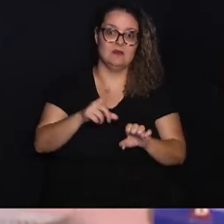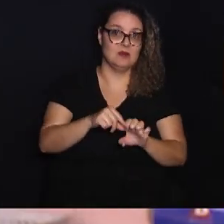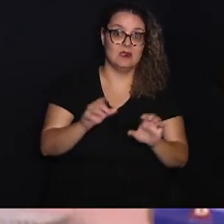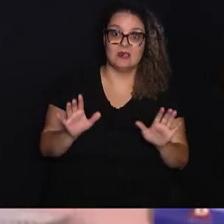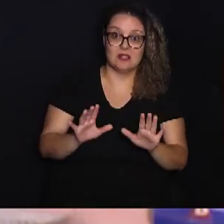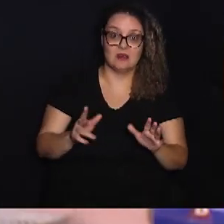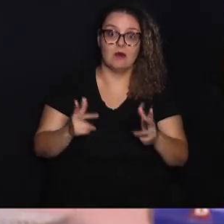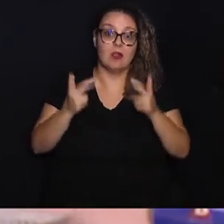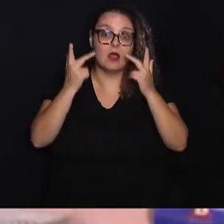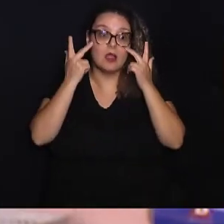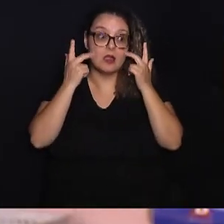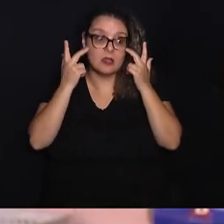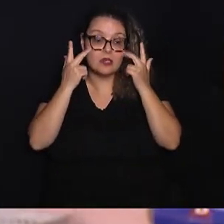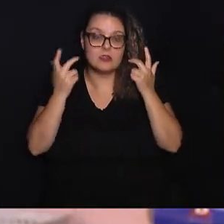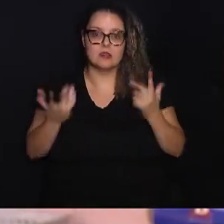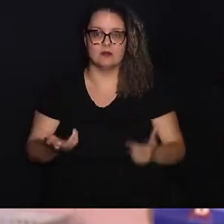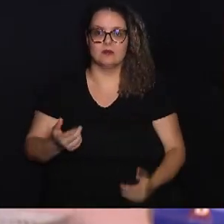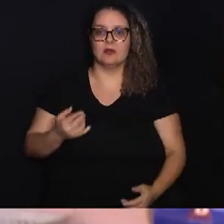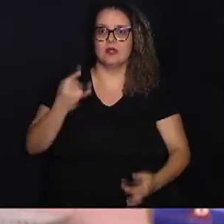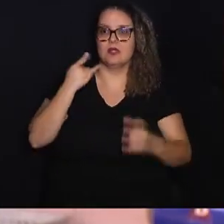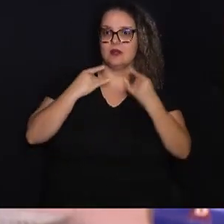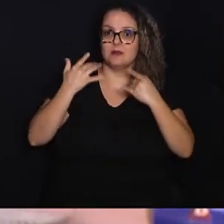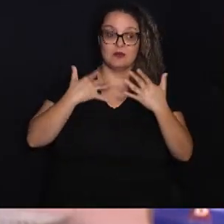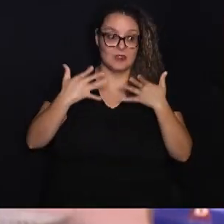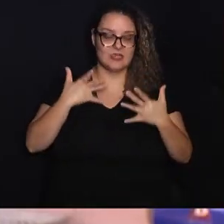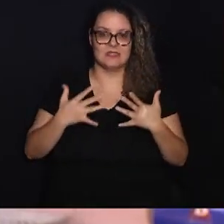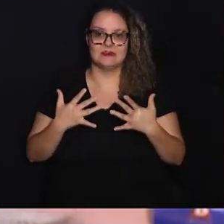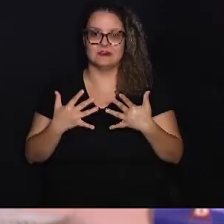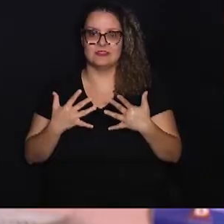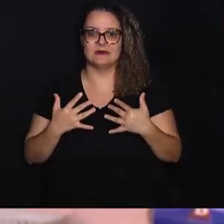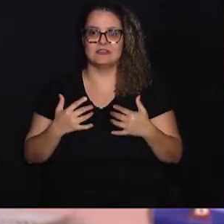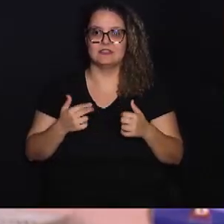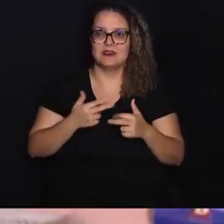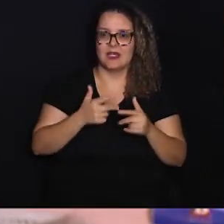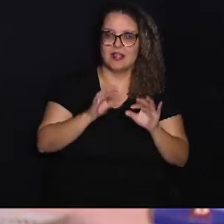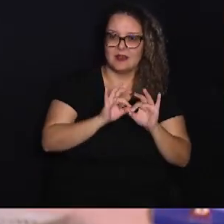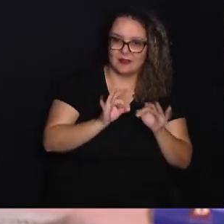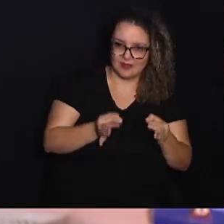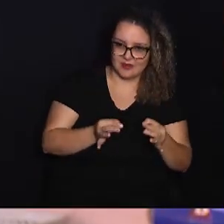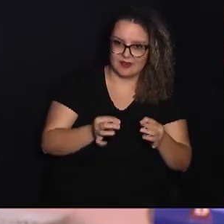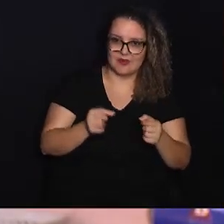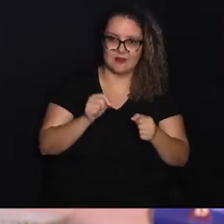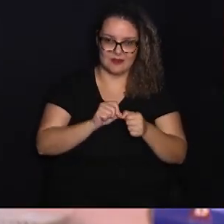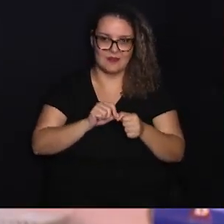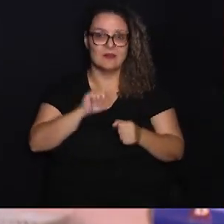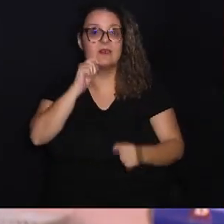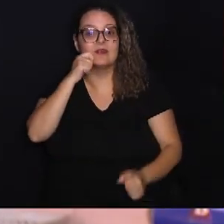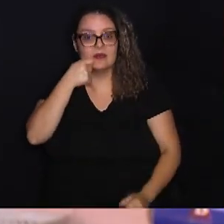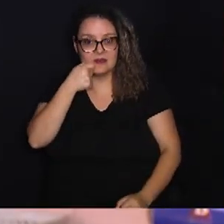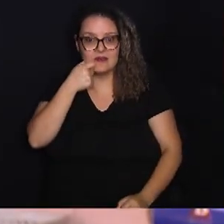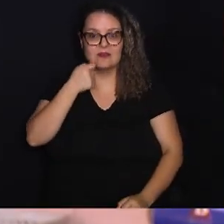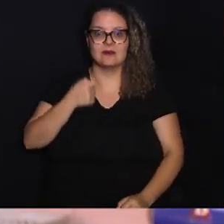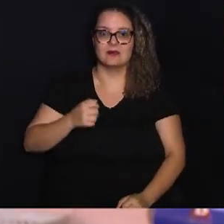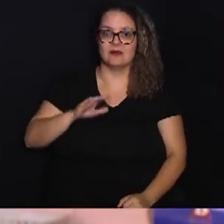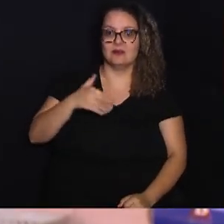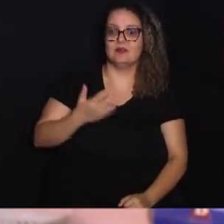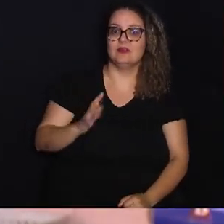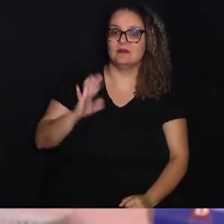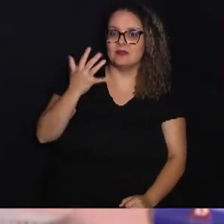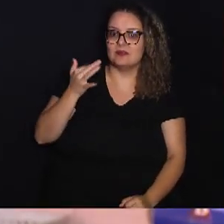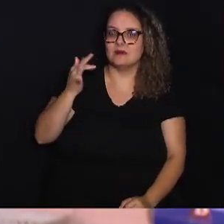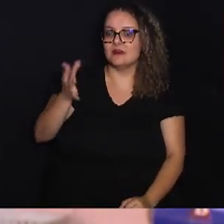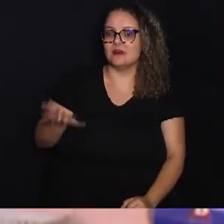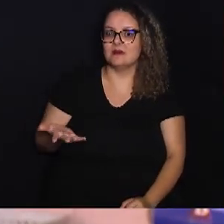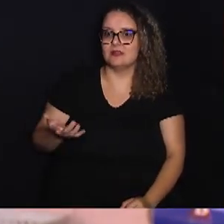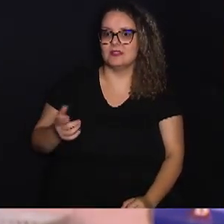É natural. É muito interessante como essa coisa simples de, vamos fazer um pão. Quando isso vai aparecer lá na frente, ele já